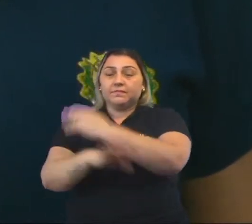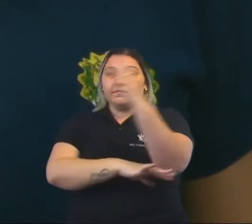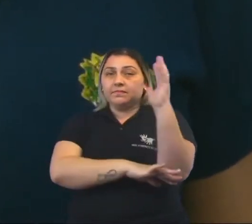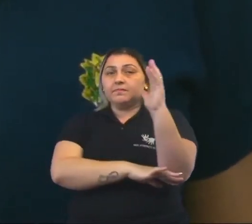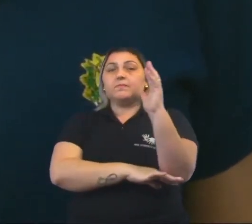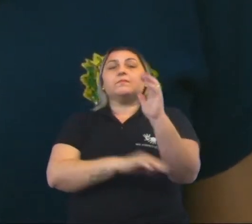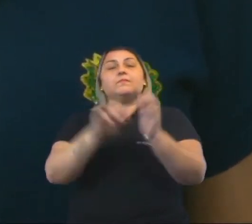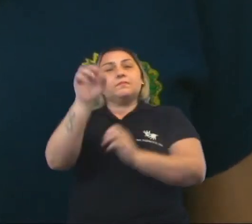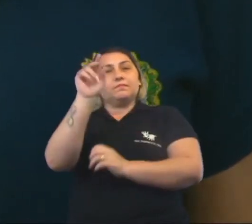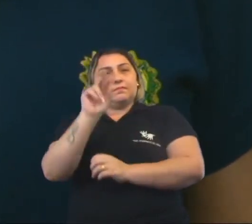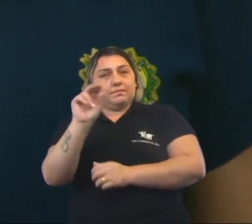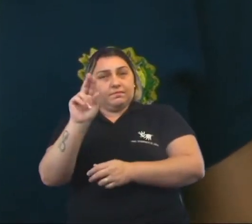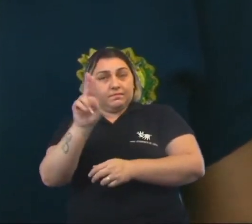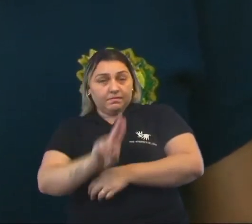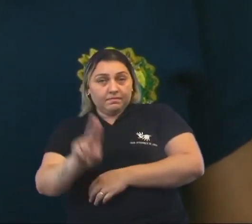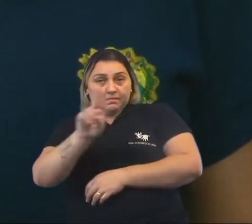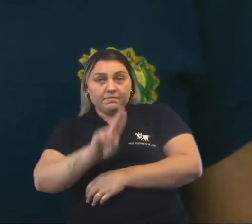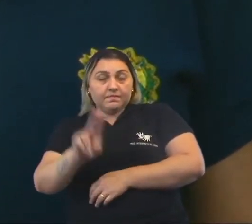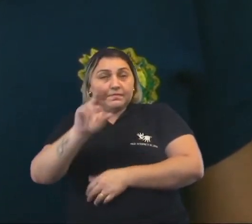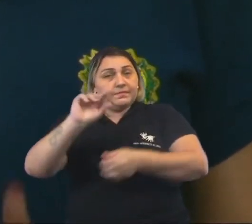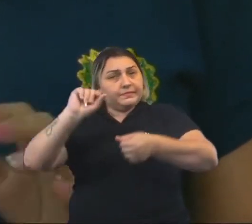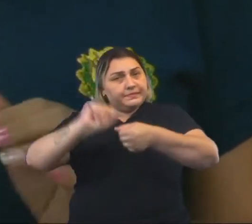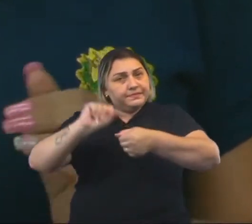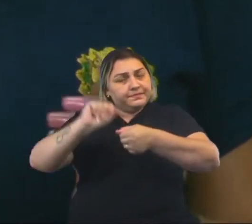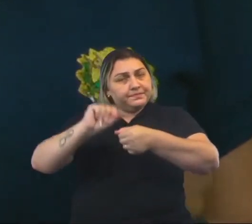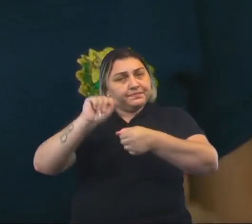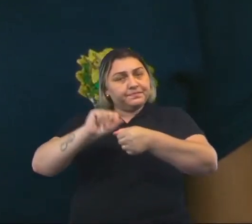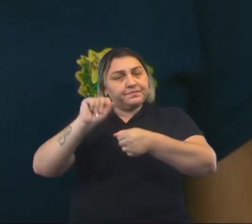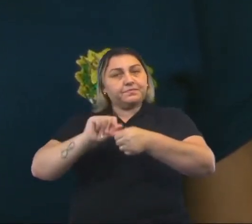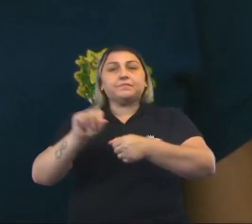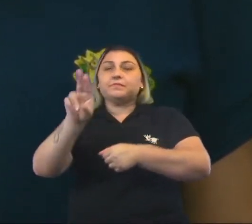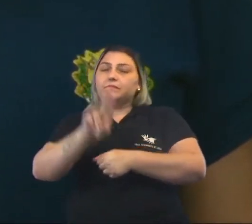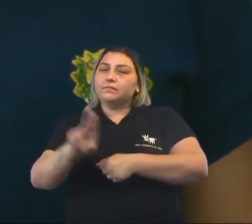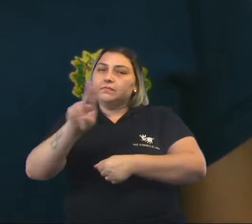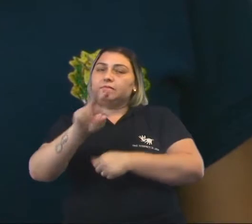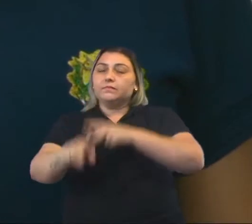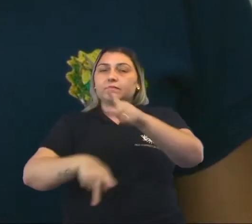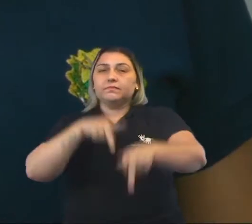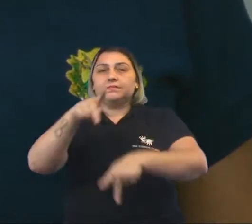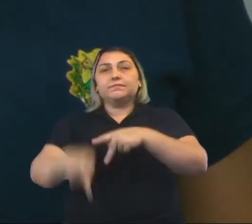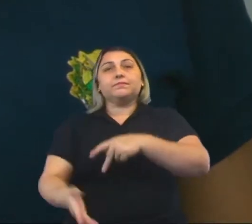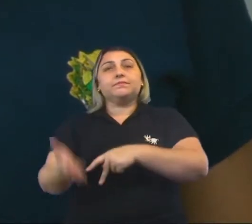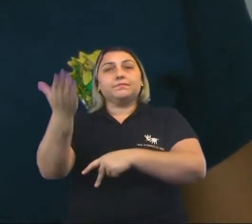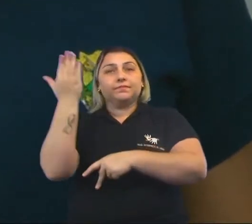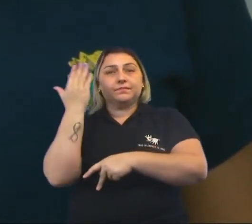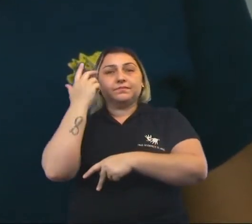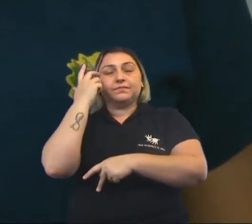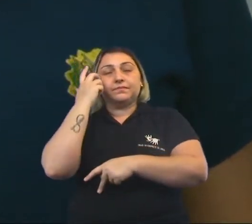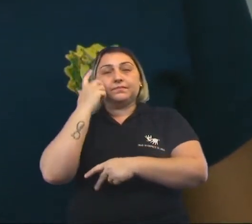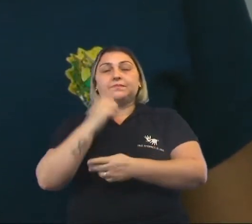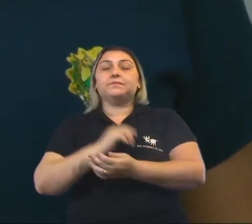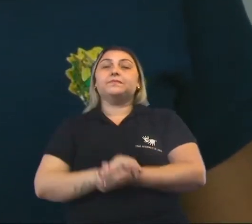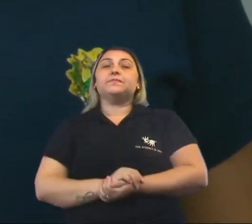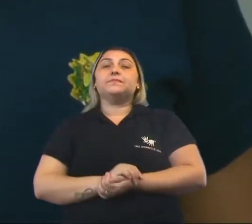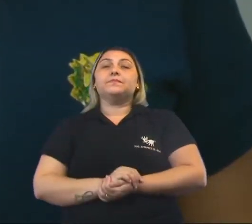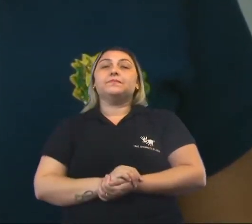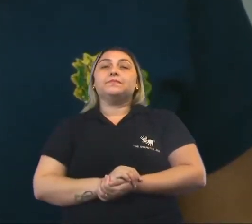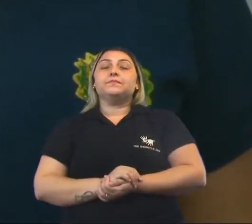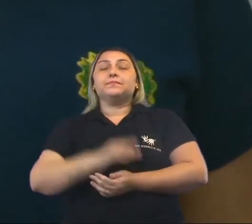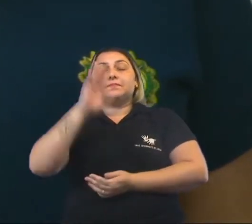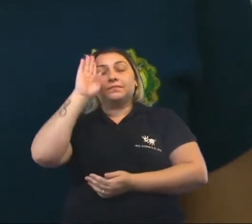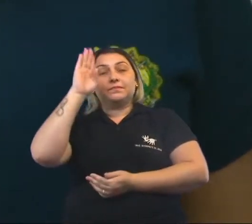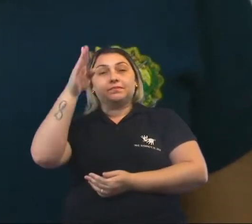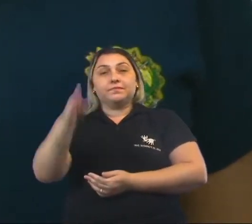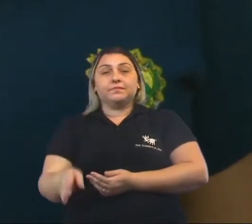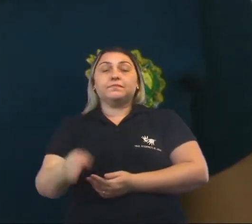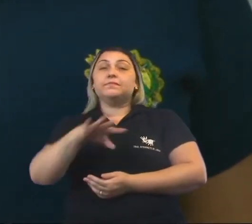eram consumidos, esses alimentos que eram consumidos pelo povo no passado, ele vinha